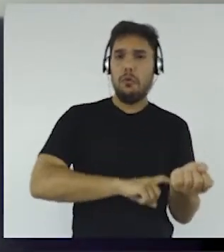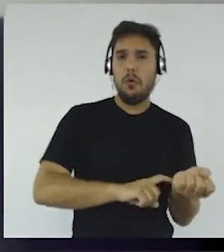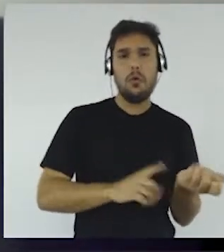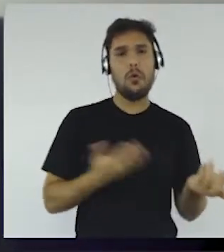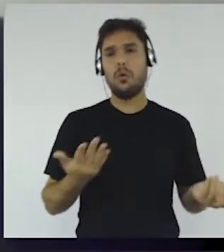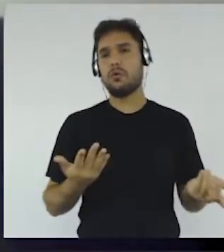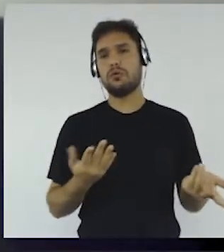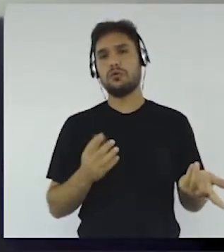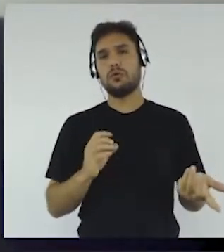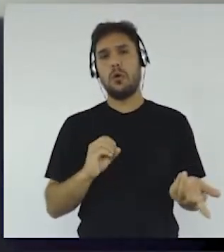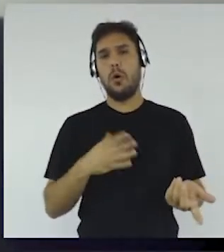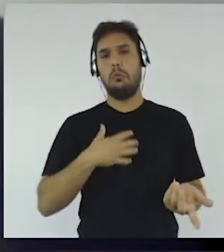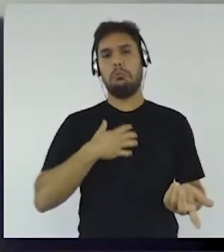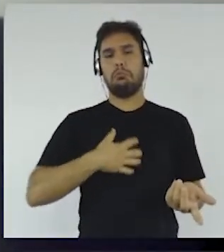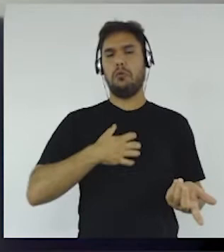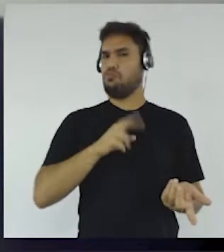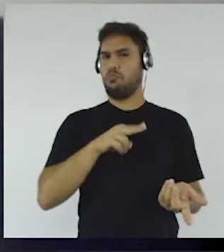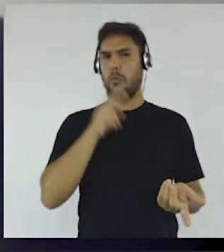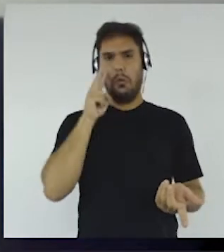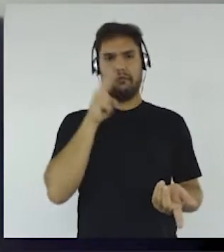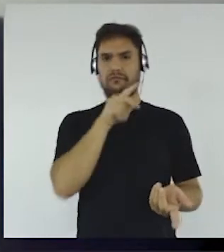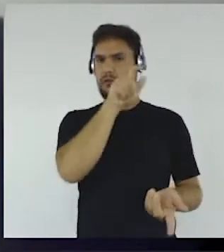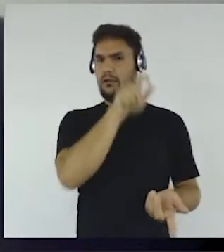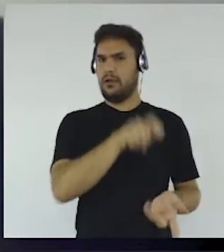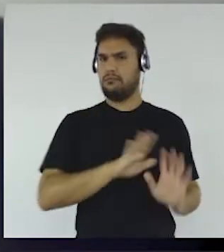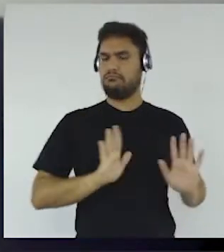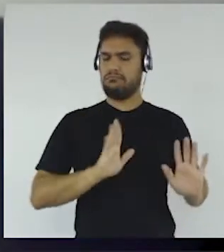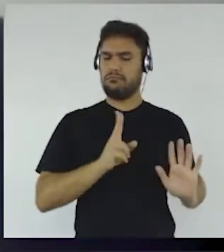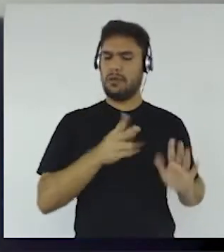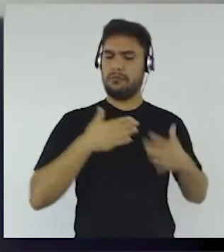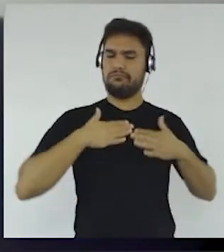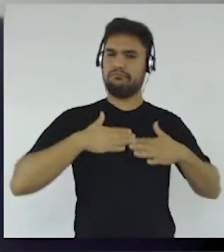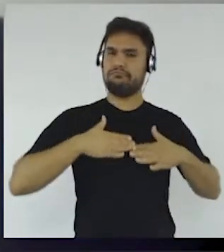nervoso ou agressivo, nunca vi.